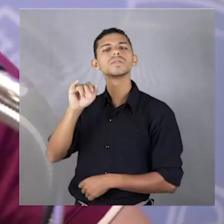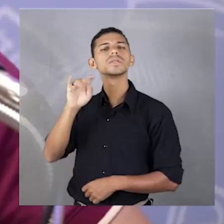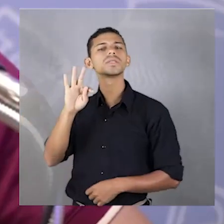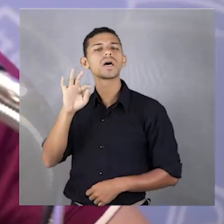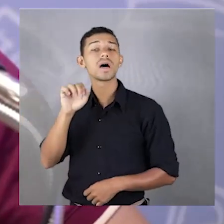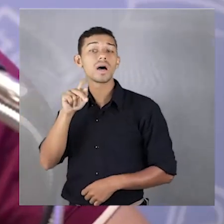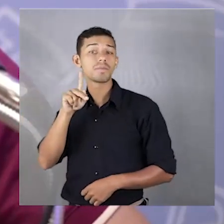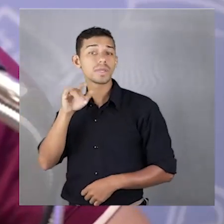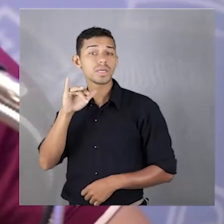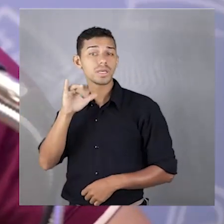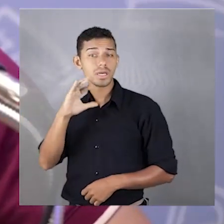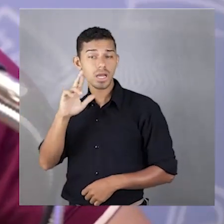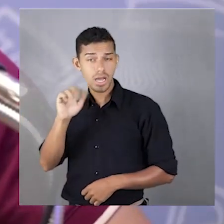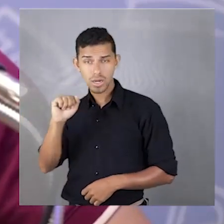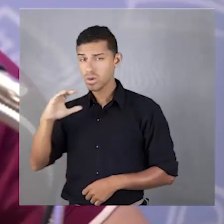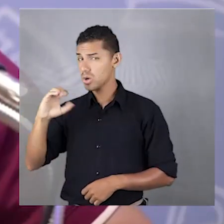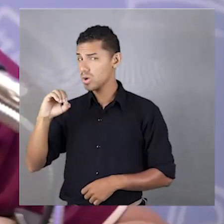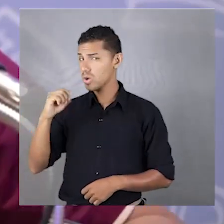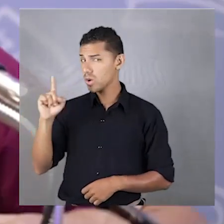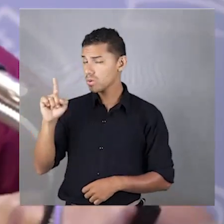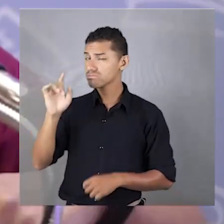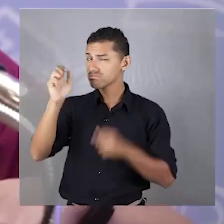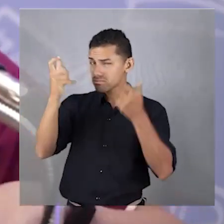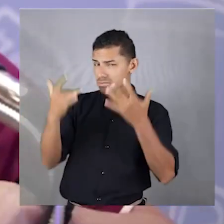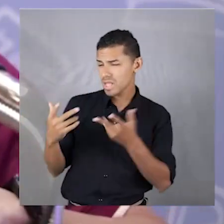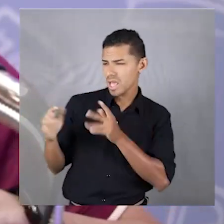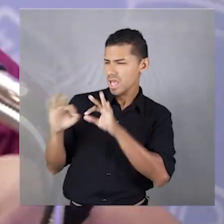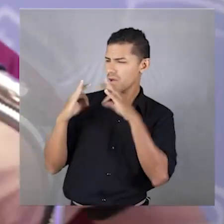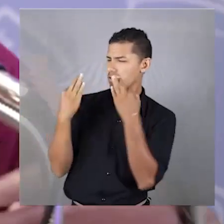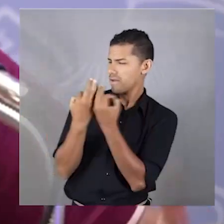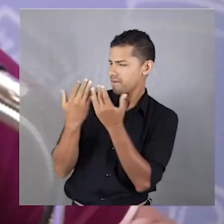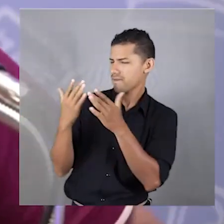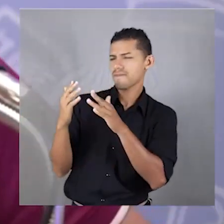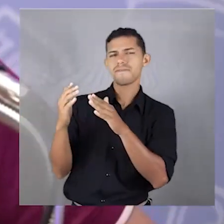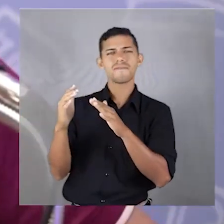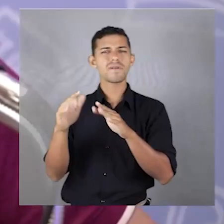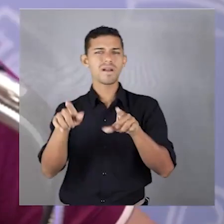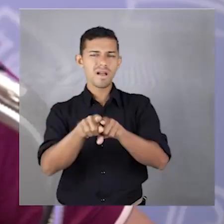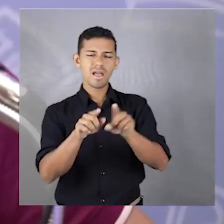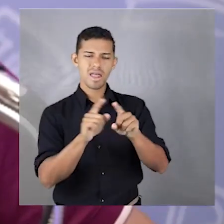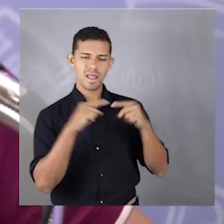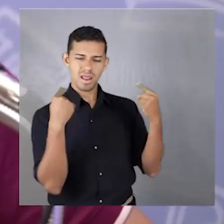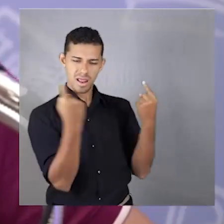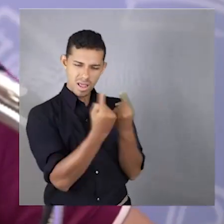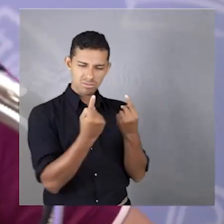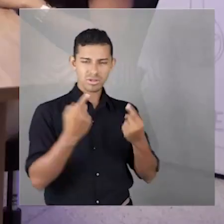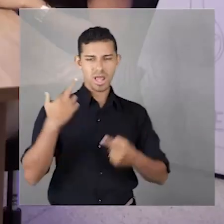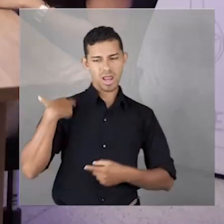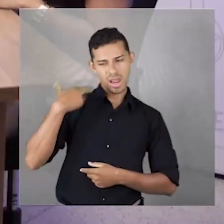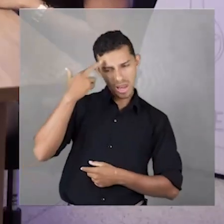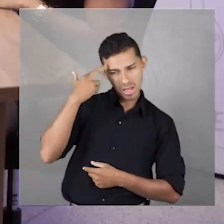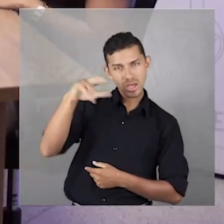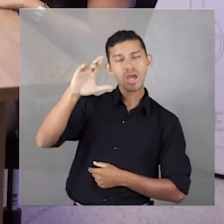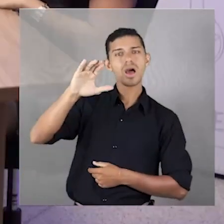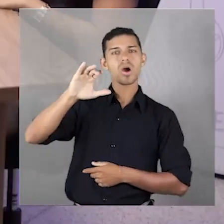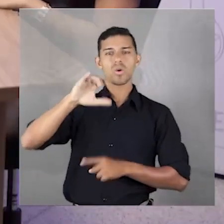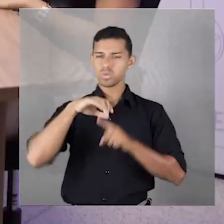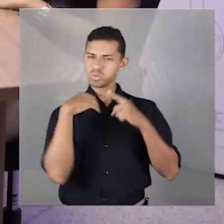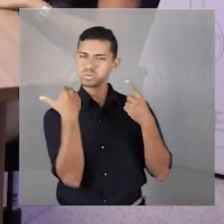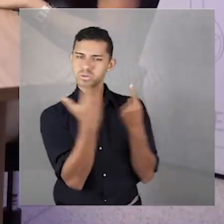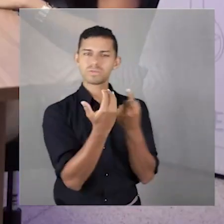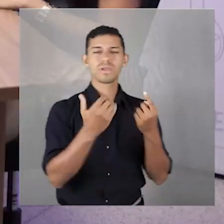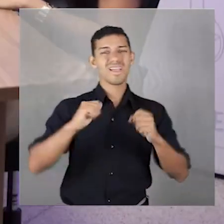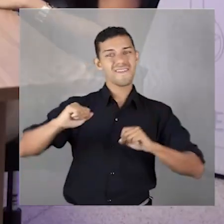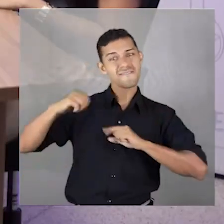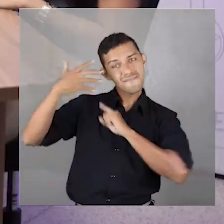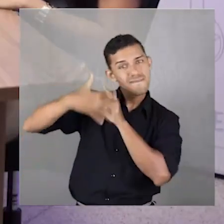convívio, de reunião de familiares, reuniões religiosas acontecem nesses espaços também. Eventos